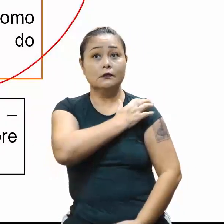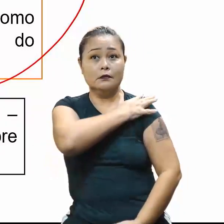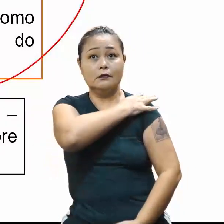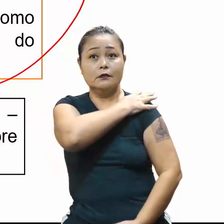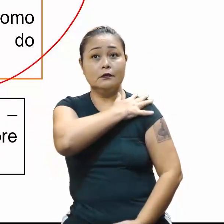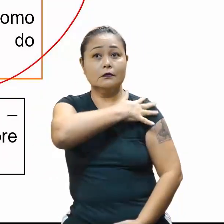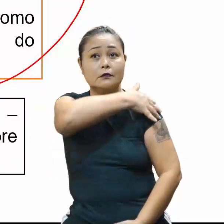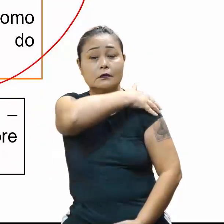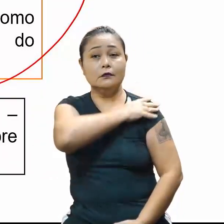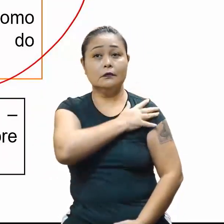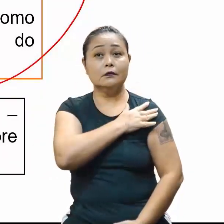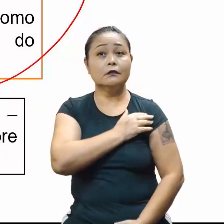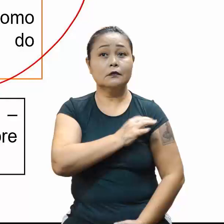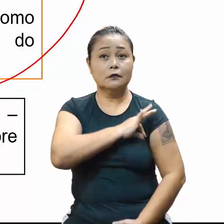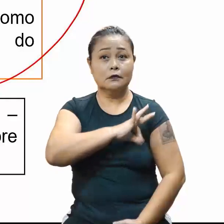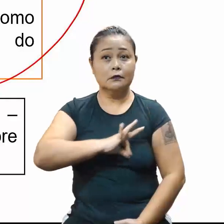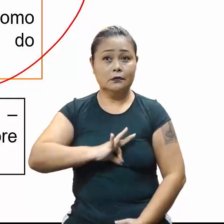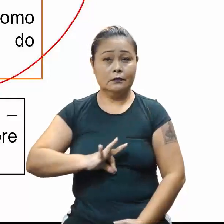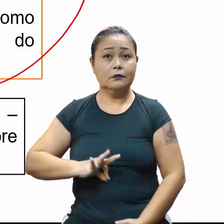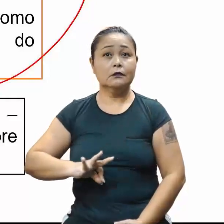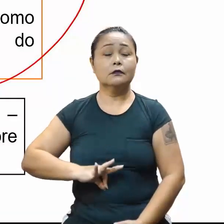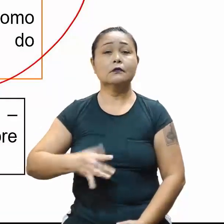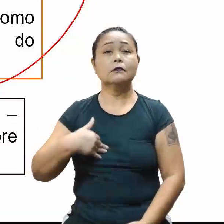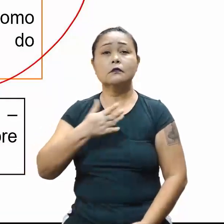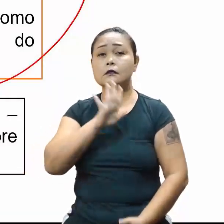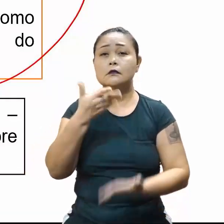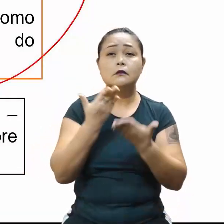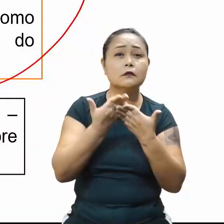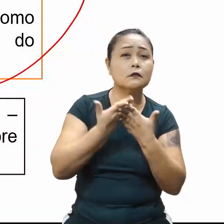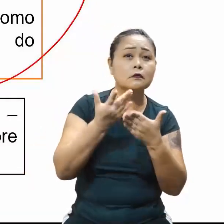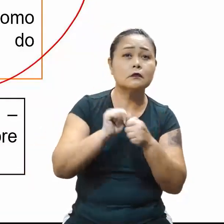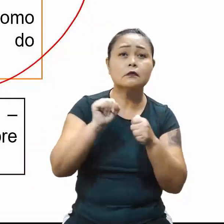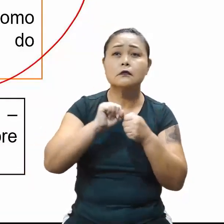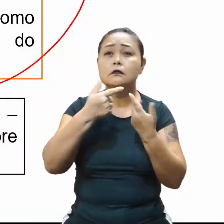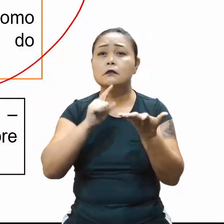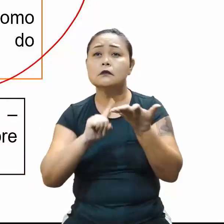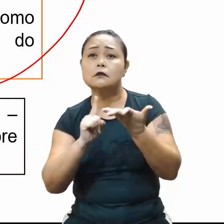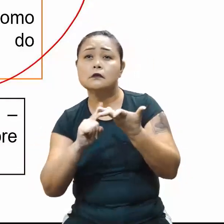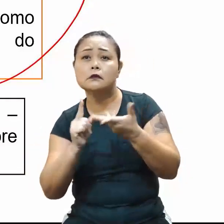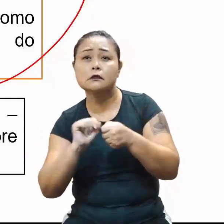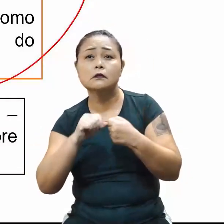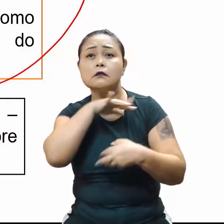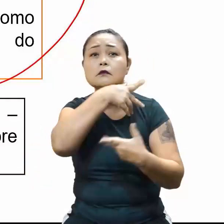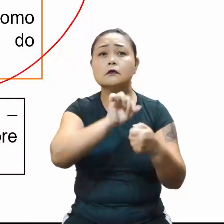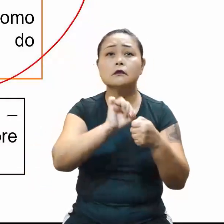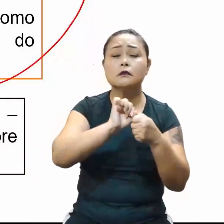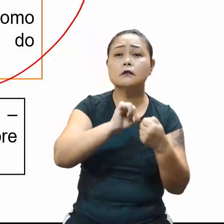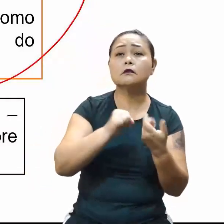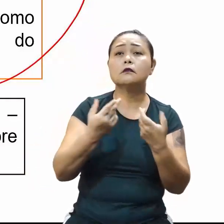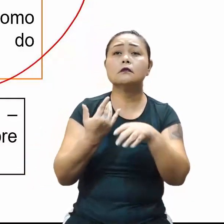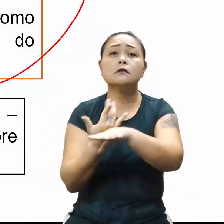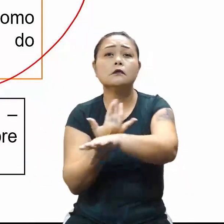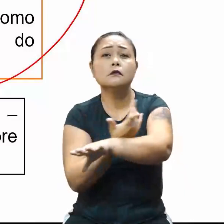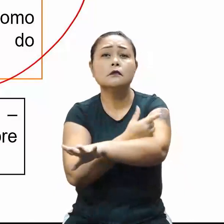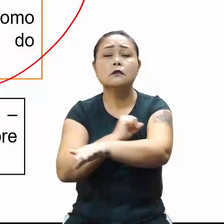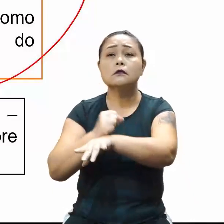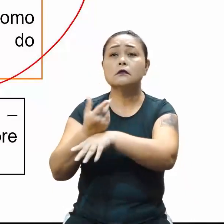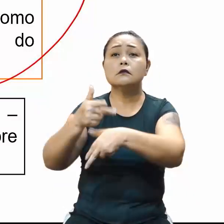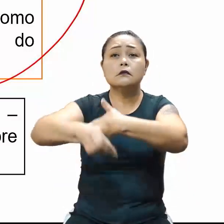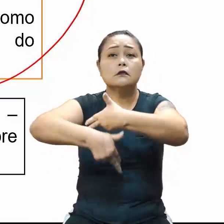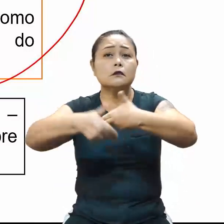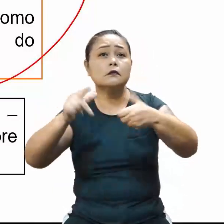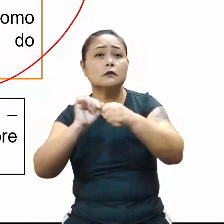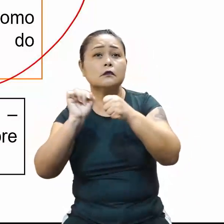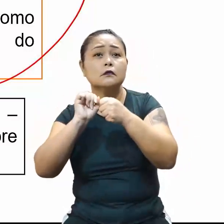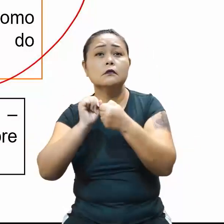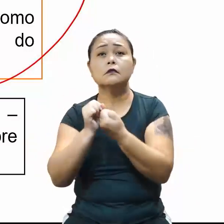a pesquisa dele está relacionada à zoologia, botânica, etnografia, mineralogia,